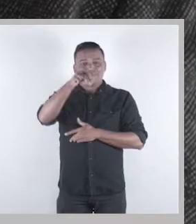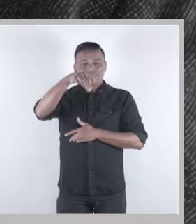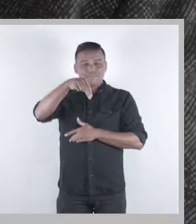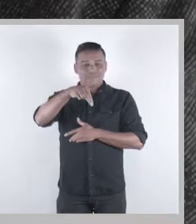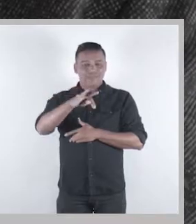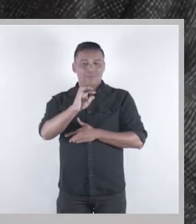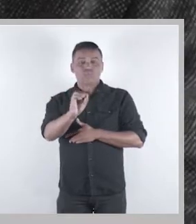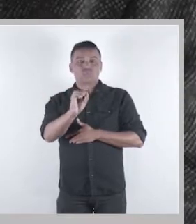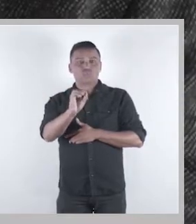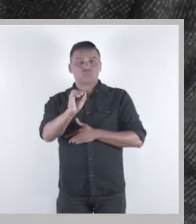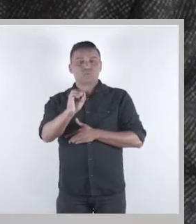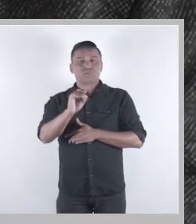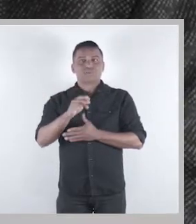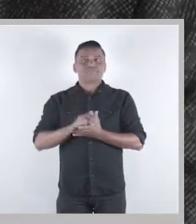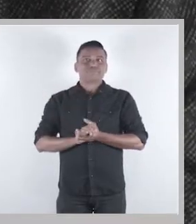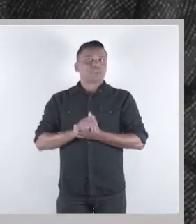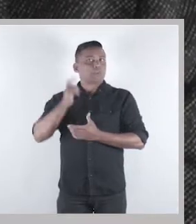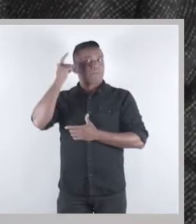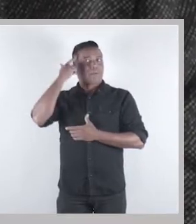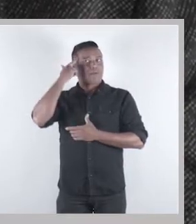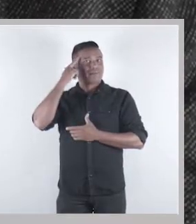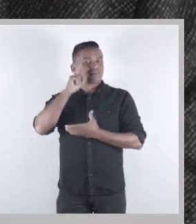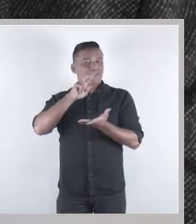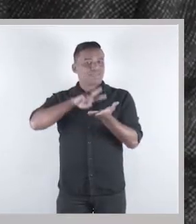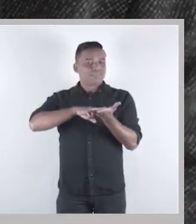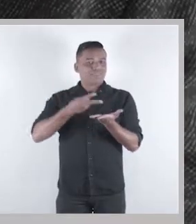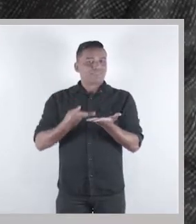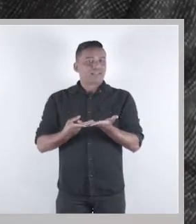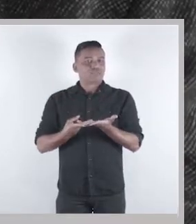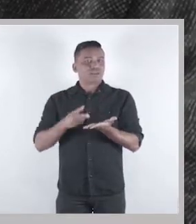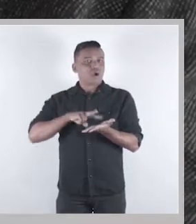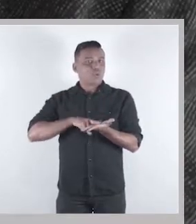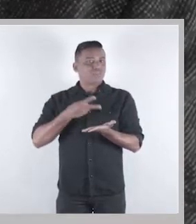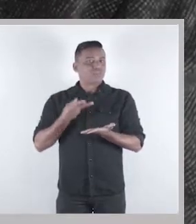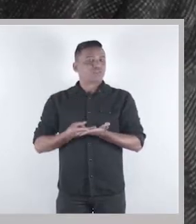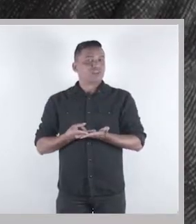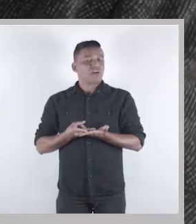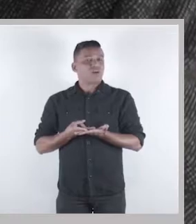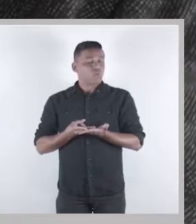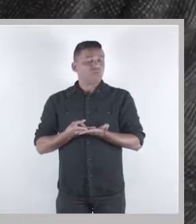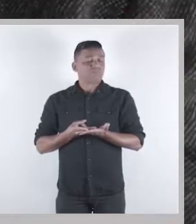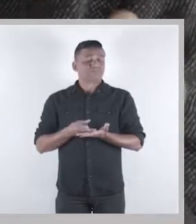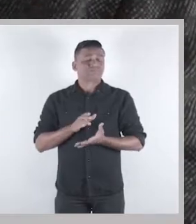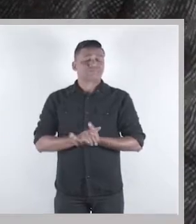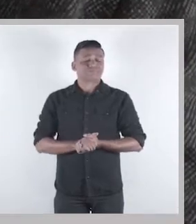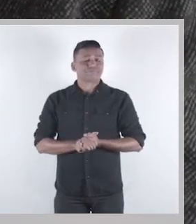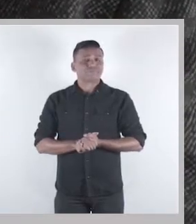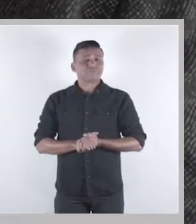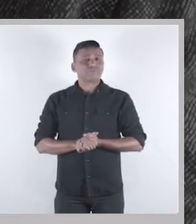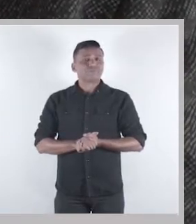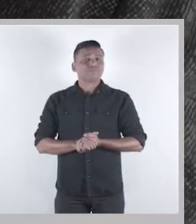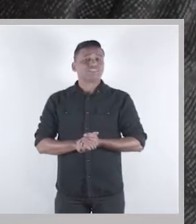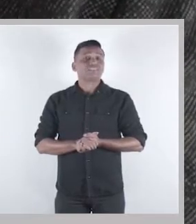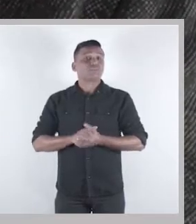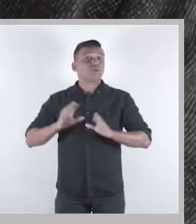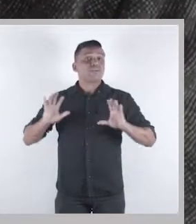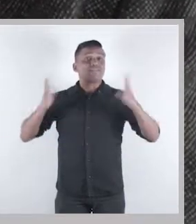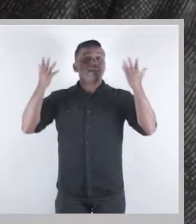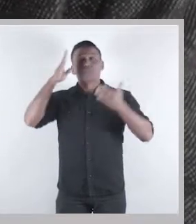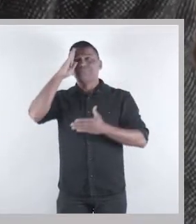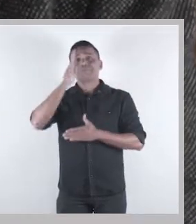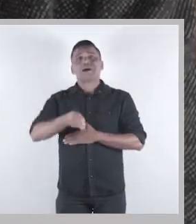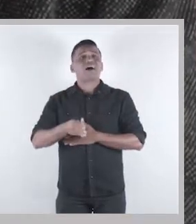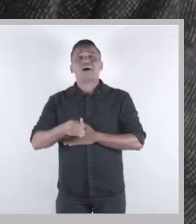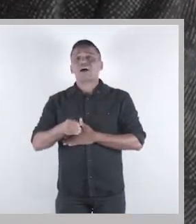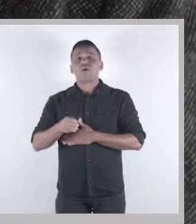um dos mecanismos principais é a participação em eventos em festivais de poesia que acontece no mundo todo